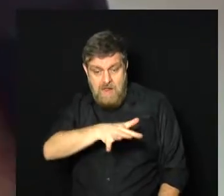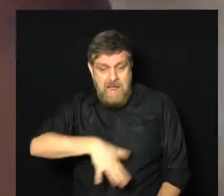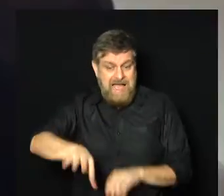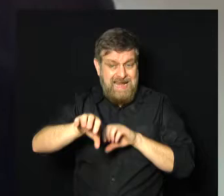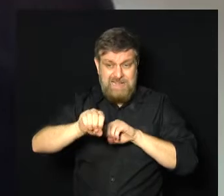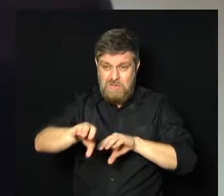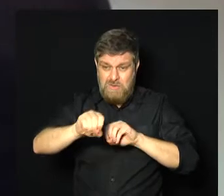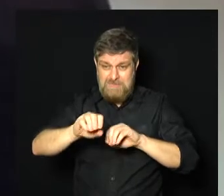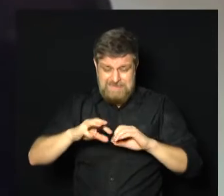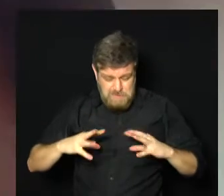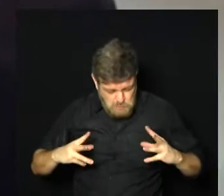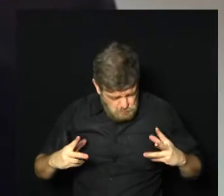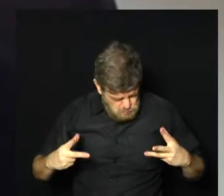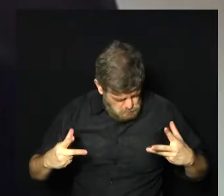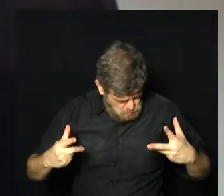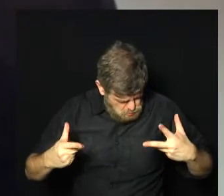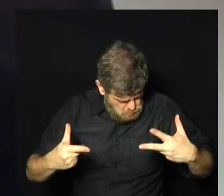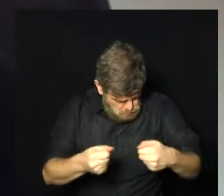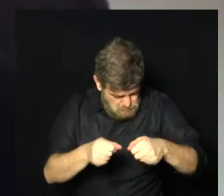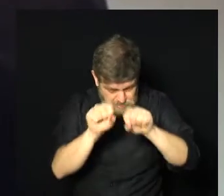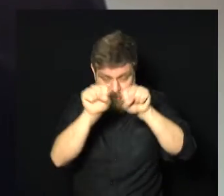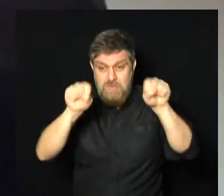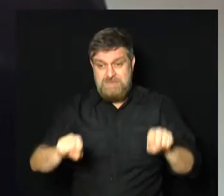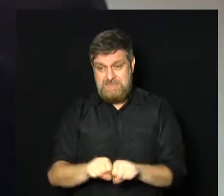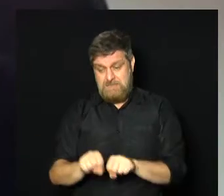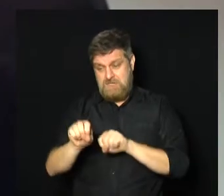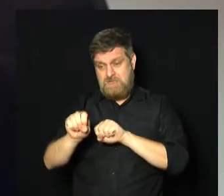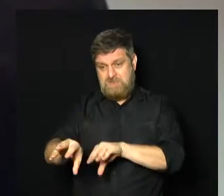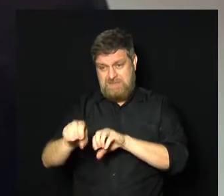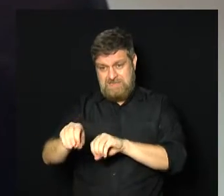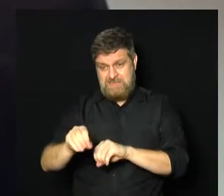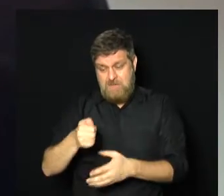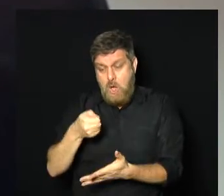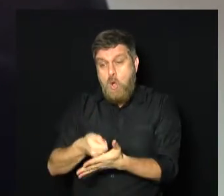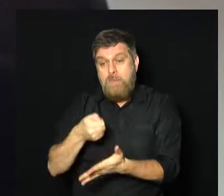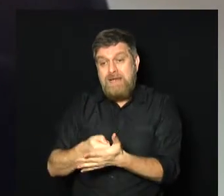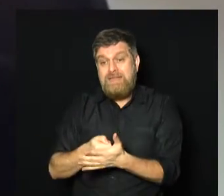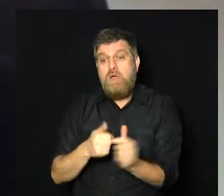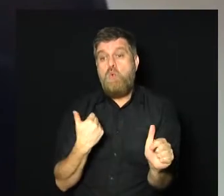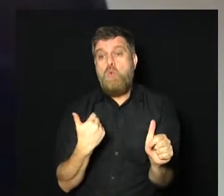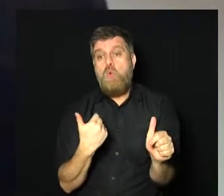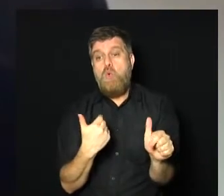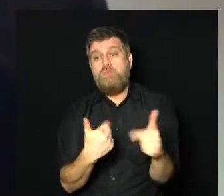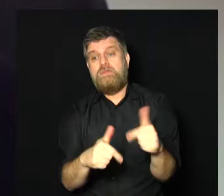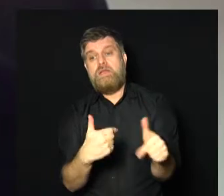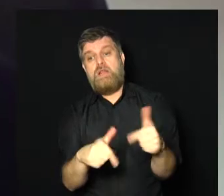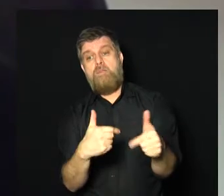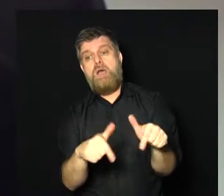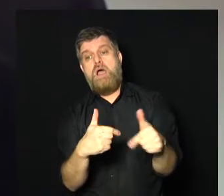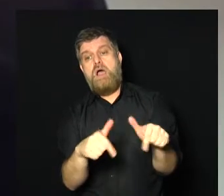todo, de toda a secretaria, de todo o sistema educacional, um trabalho bastante...